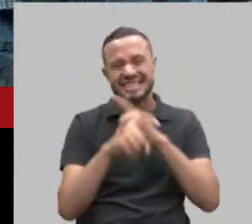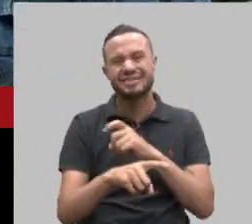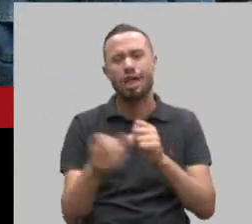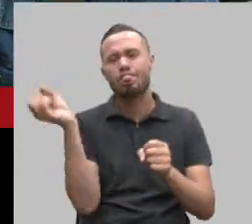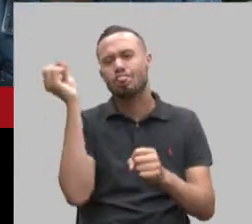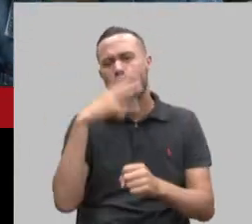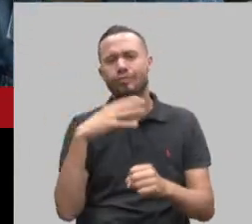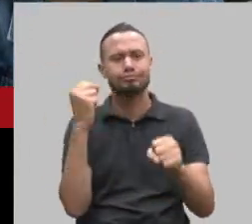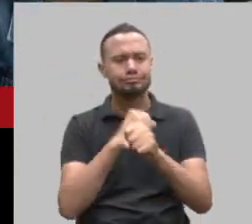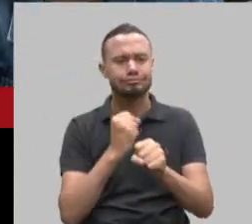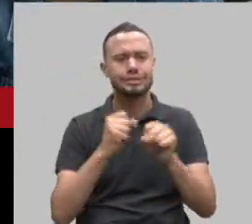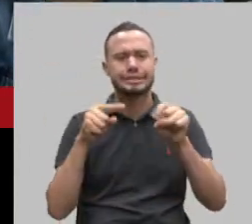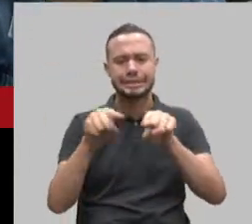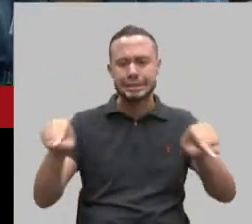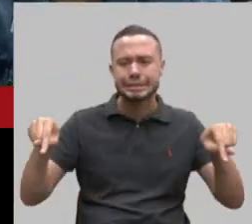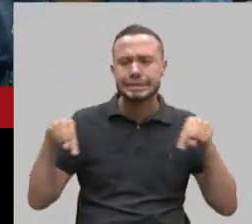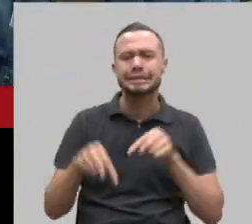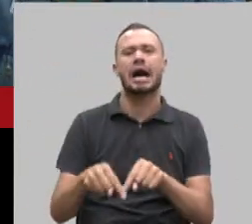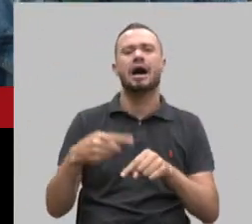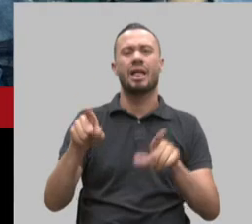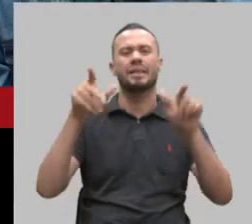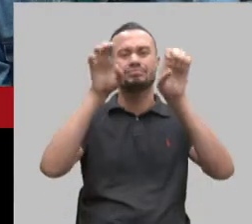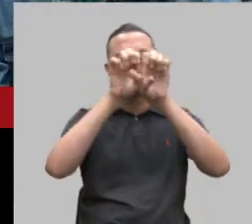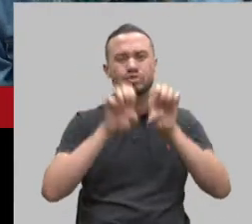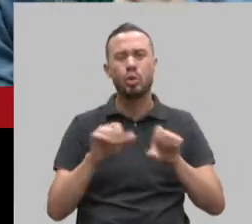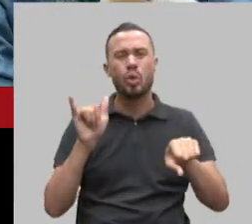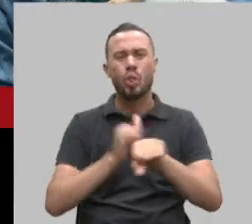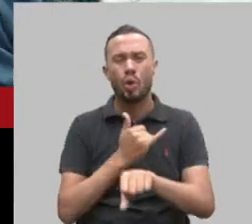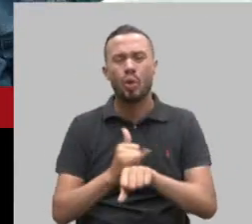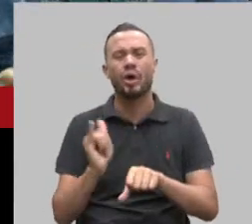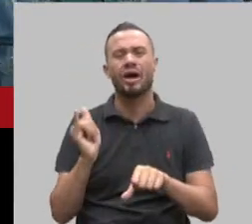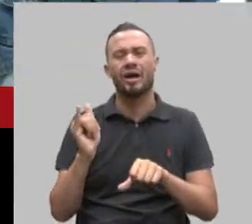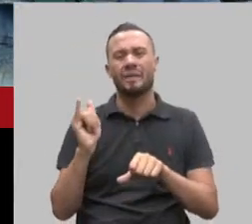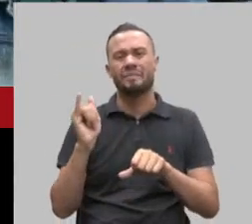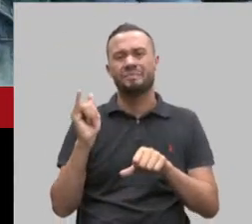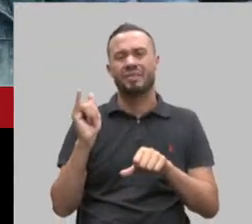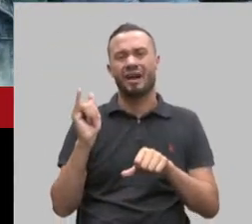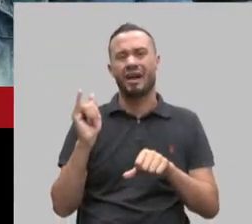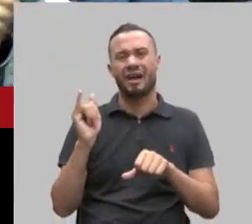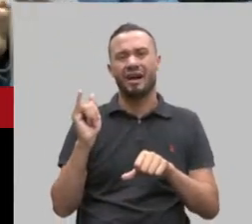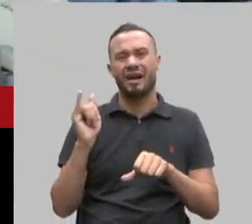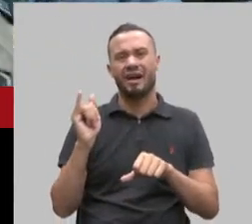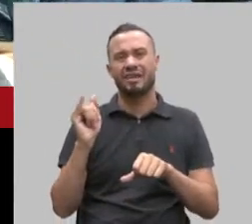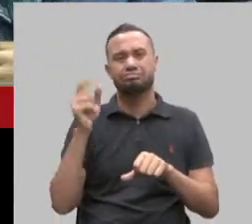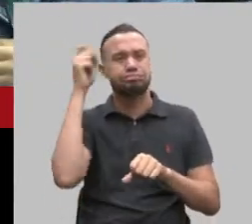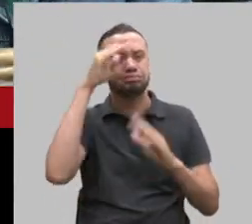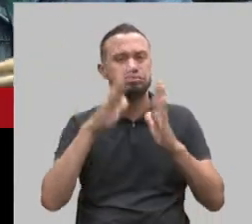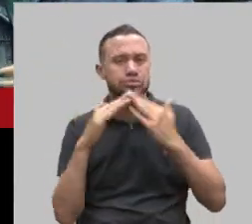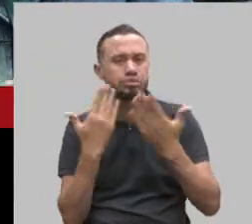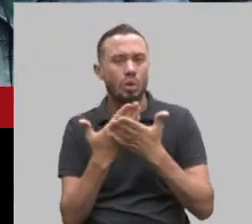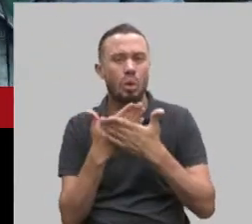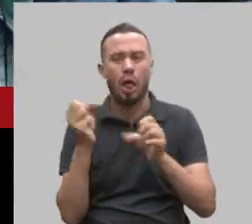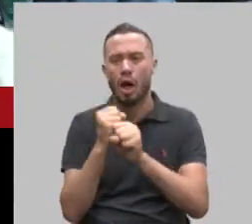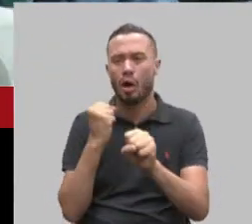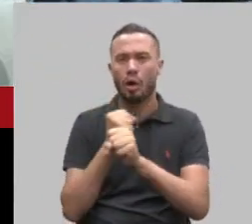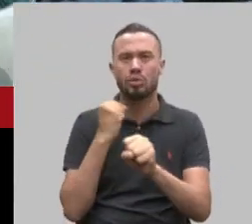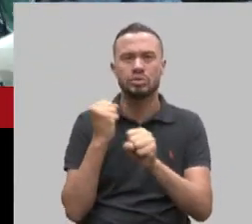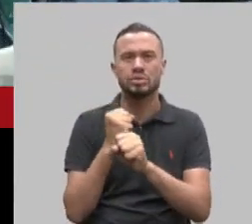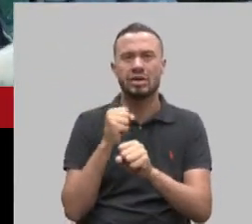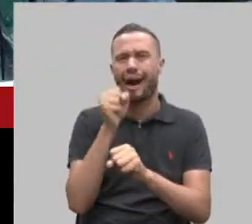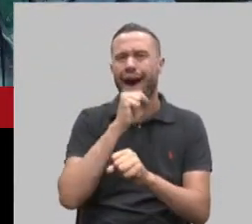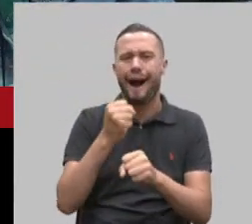numa infraestrutura já pré determinada nas escolas que são construídas aí há alguns bons